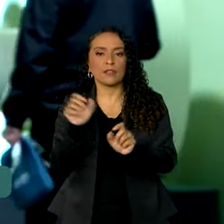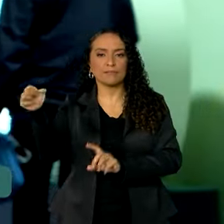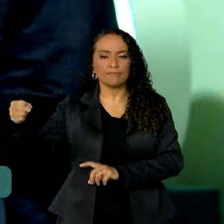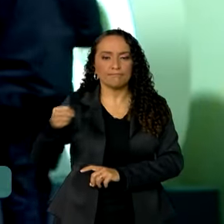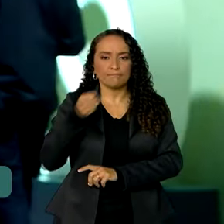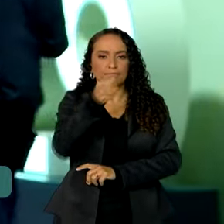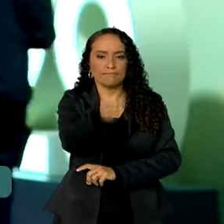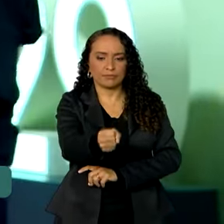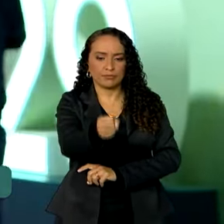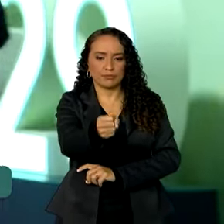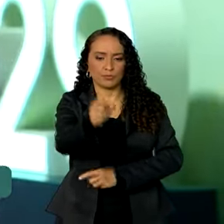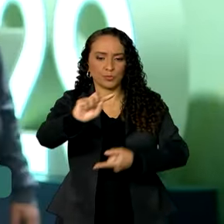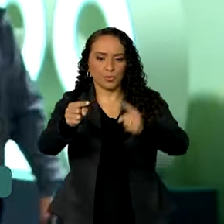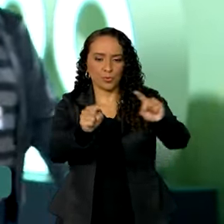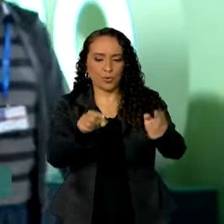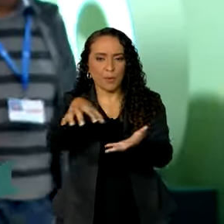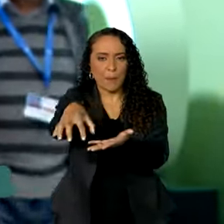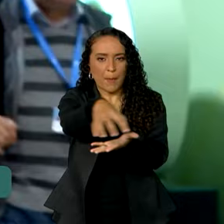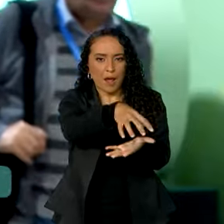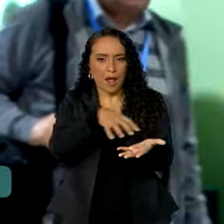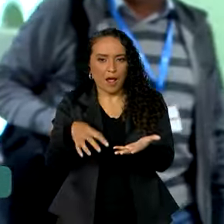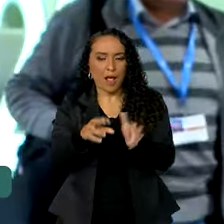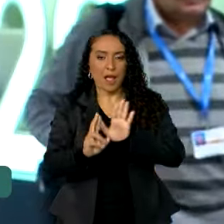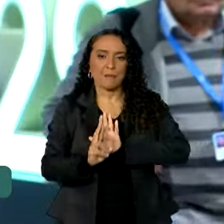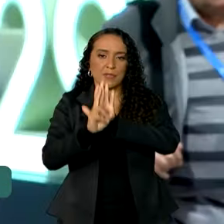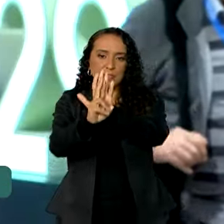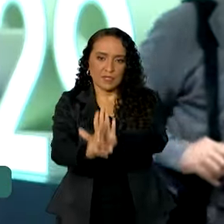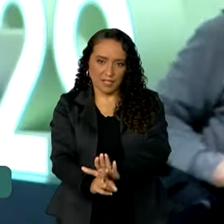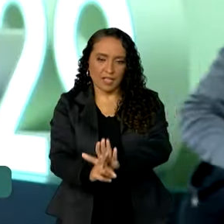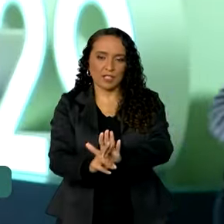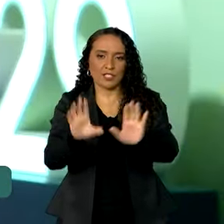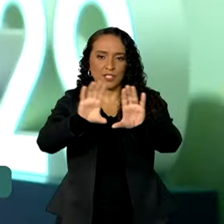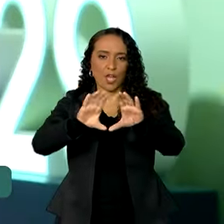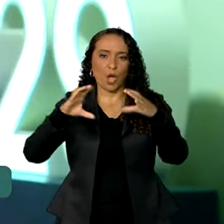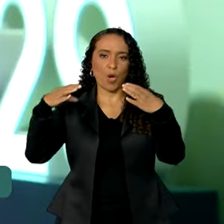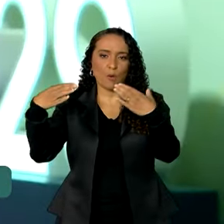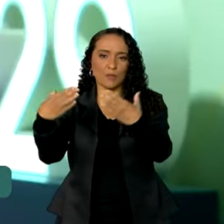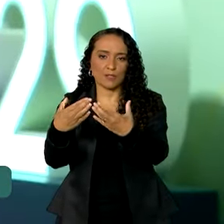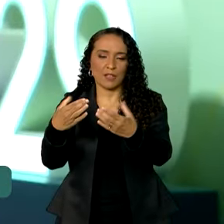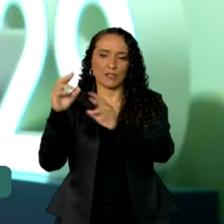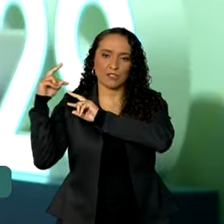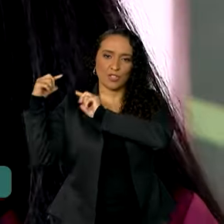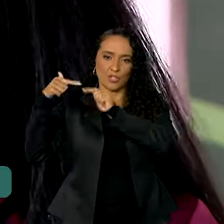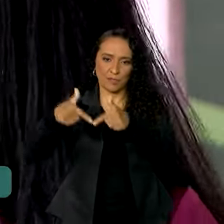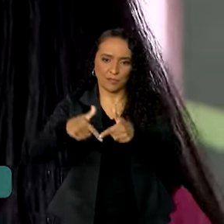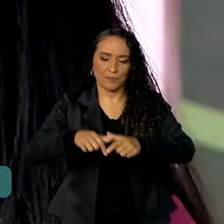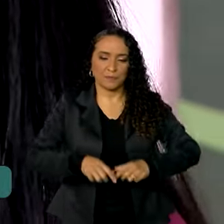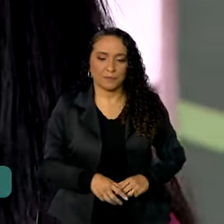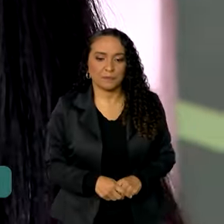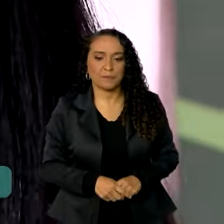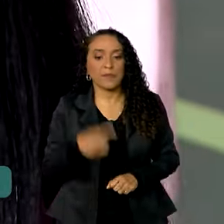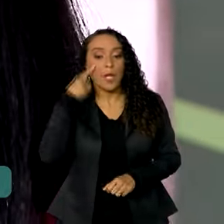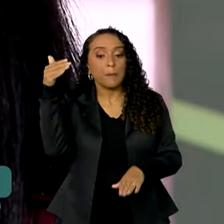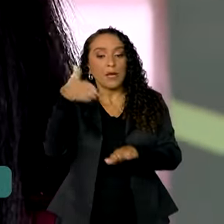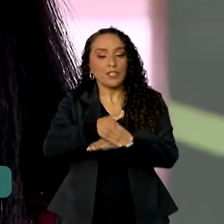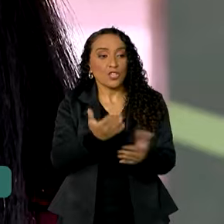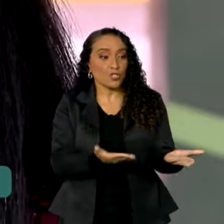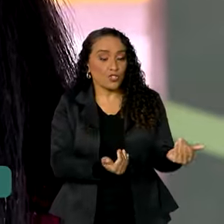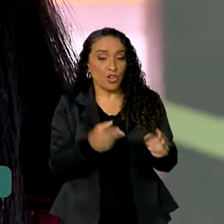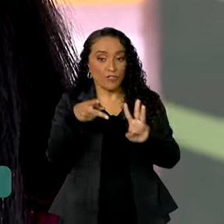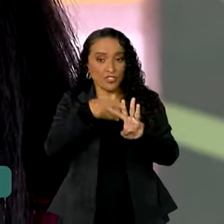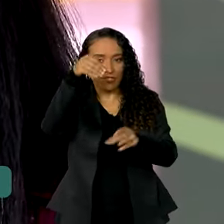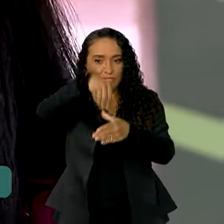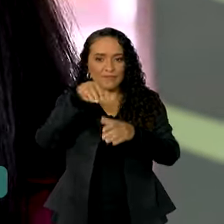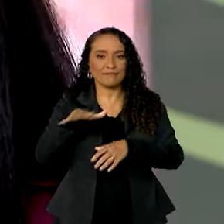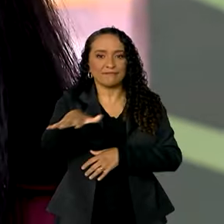dessas discussões as organizações e representantes das comunidades originárias. Sobre a participação da juventude indígena dentro